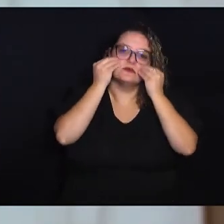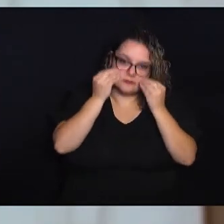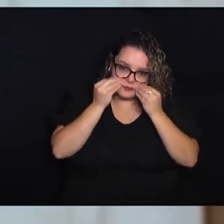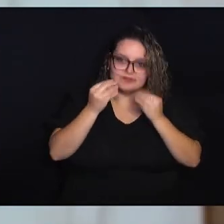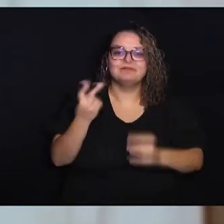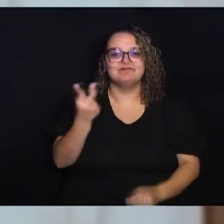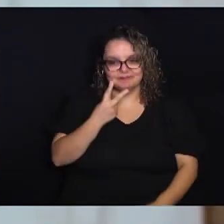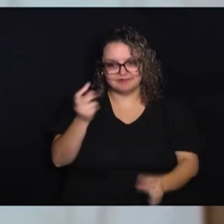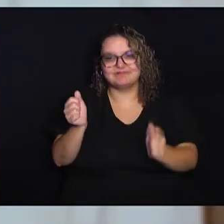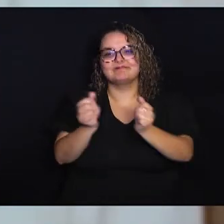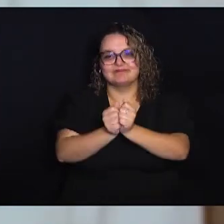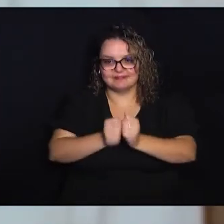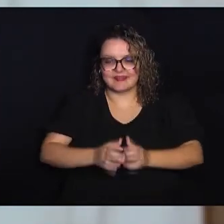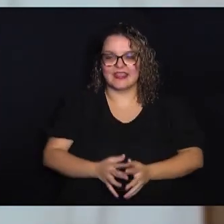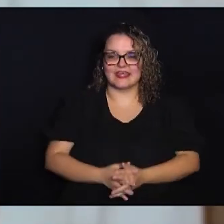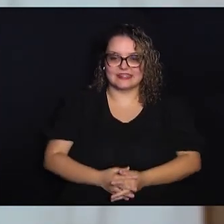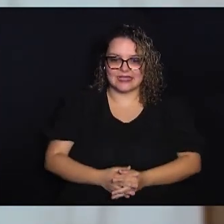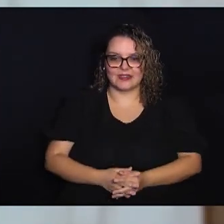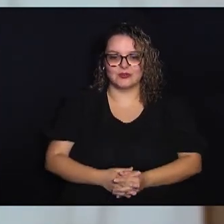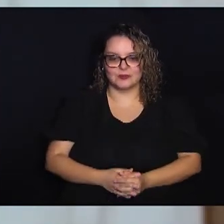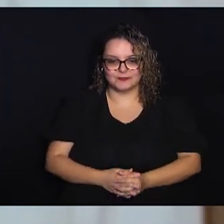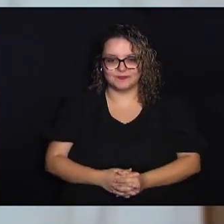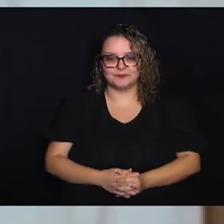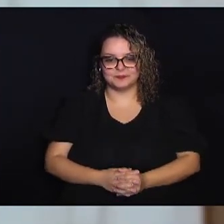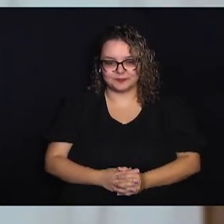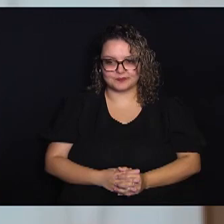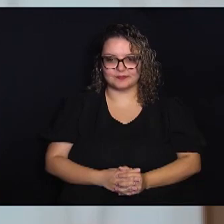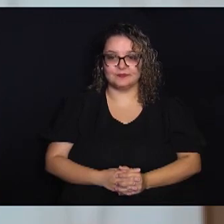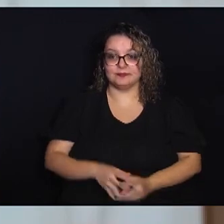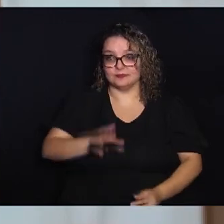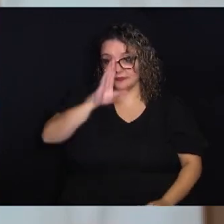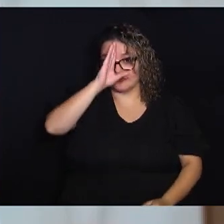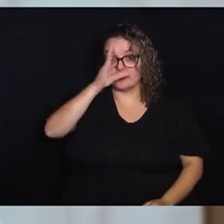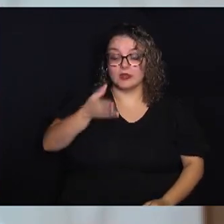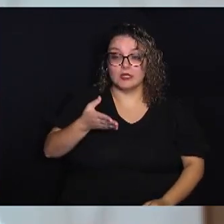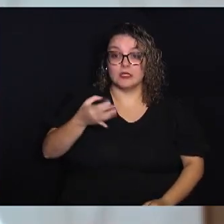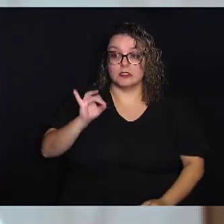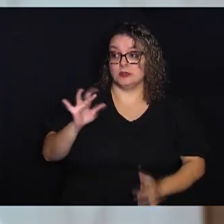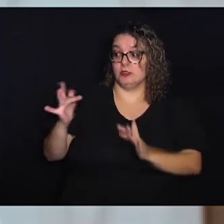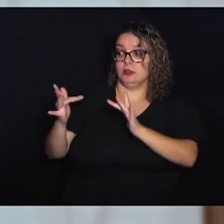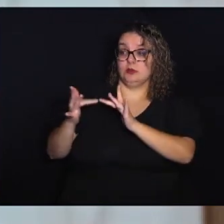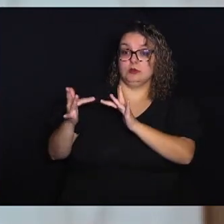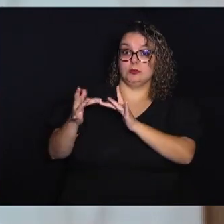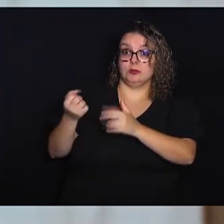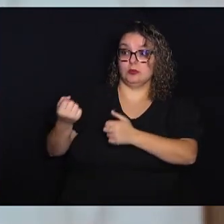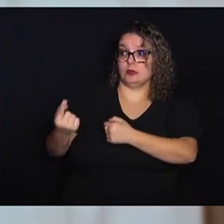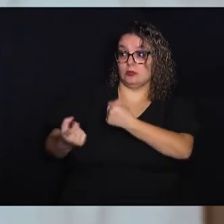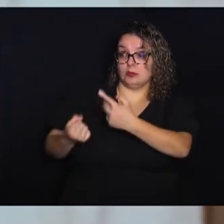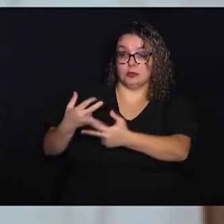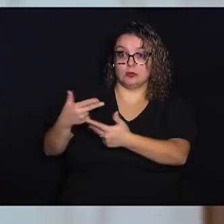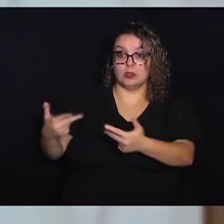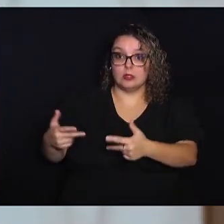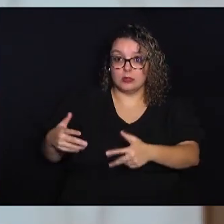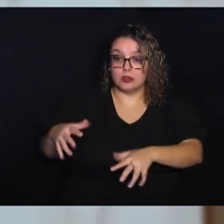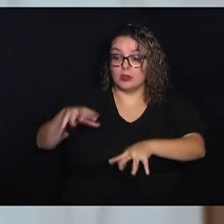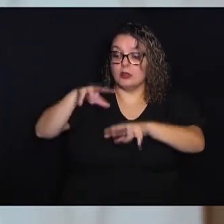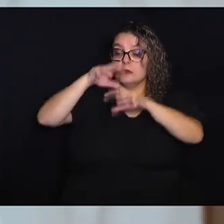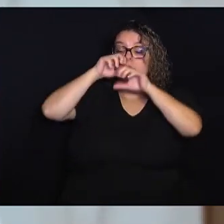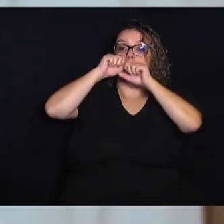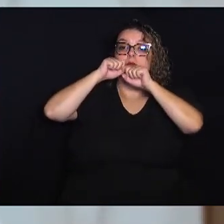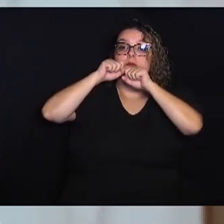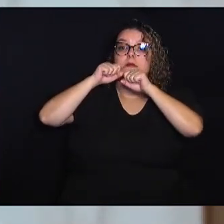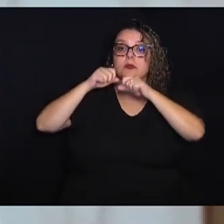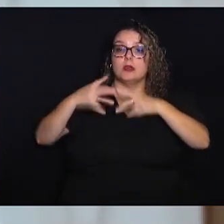dois juntos aí. Então, acho que esses são os principais pontos. Se você entrou em contato com alguma coisa, cheirou, aspirou algo